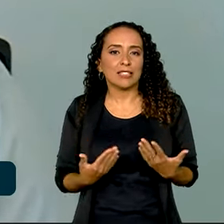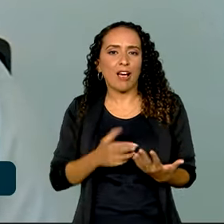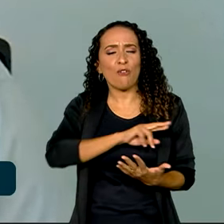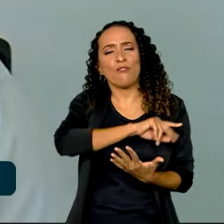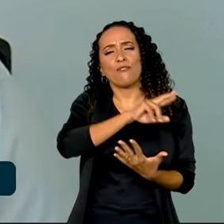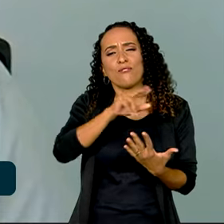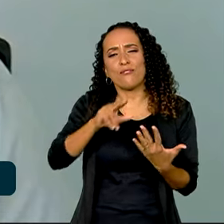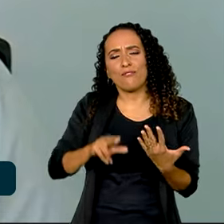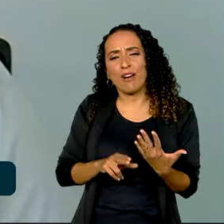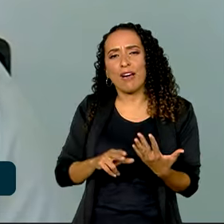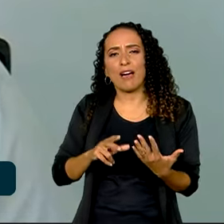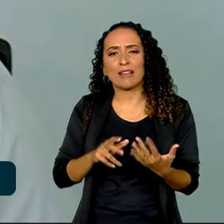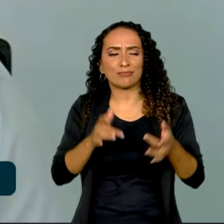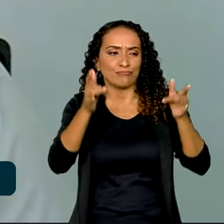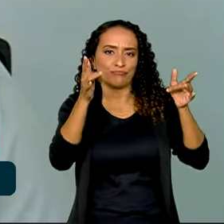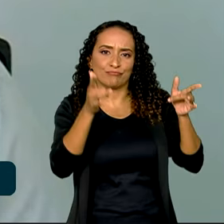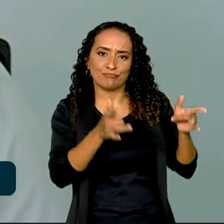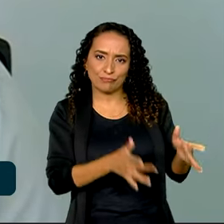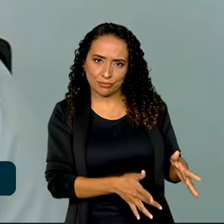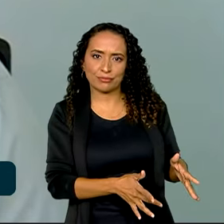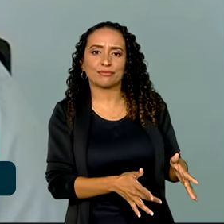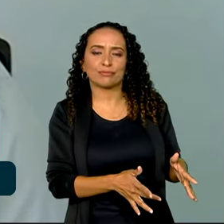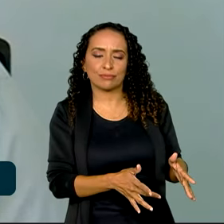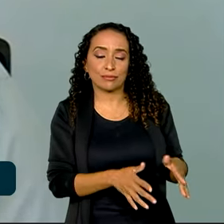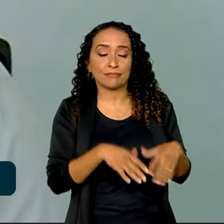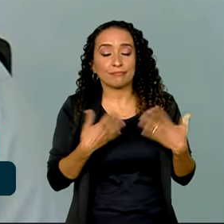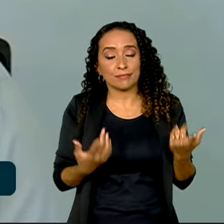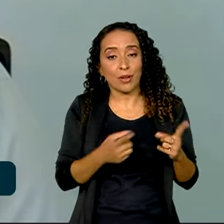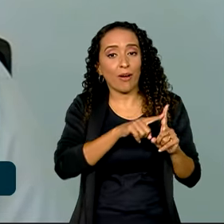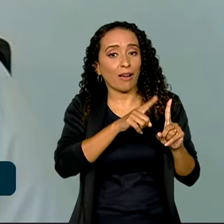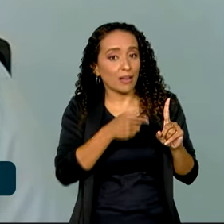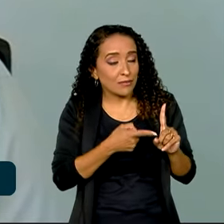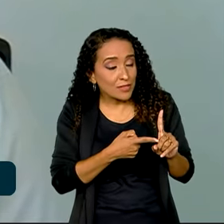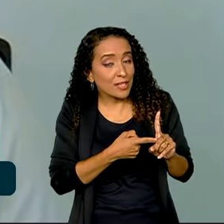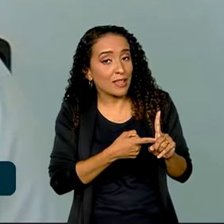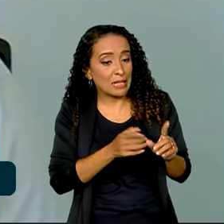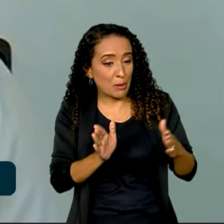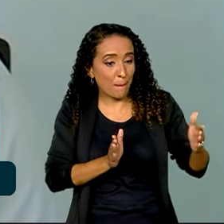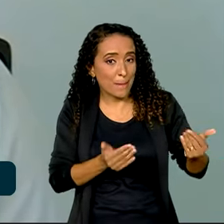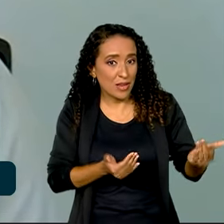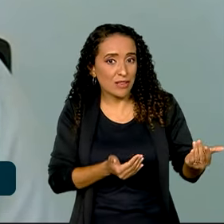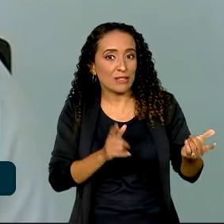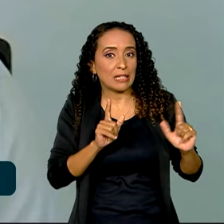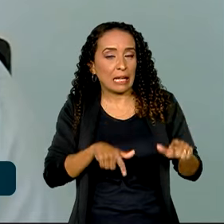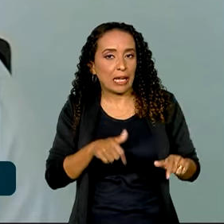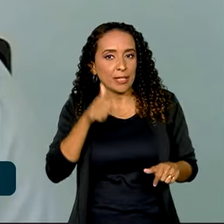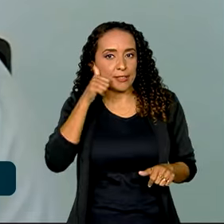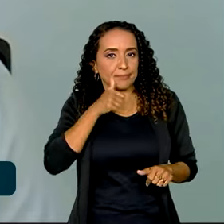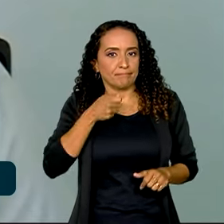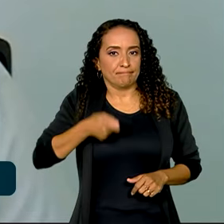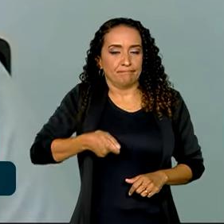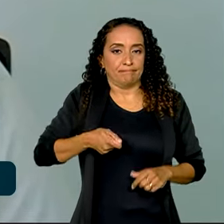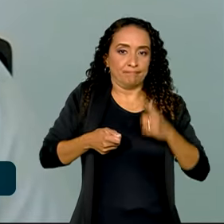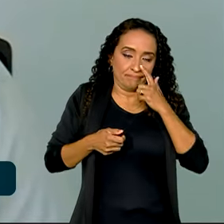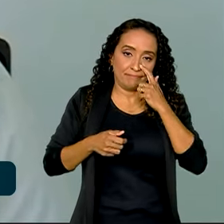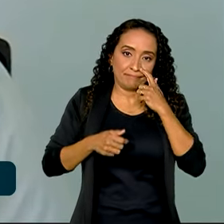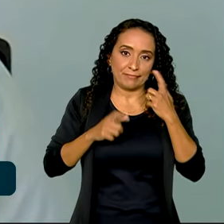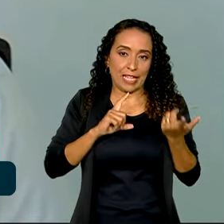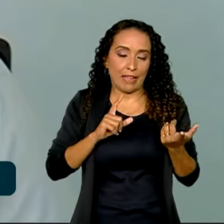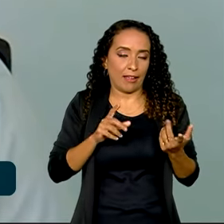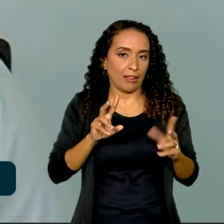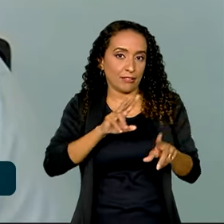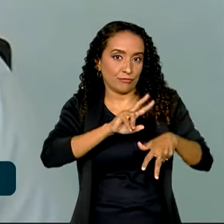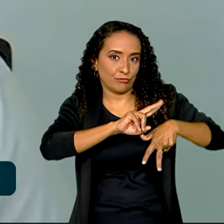delas né Elas são abandonadas então a gravidez na adolescência ela é muito feminina né Tem uma questão de gênero